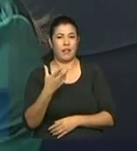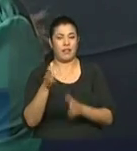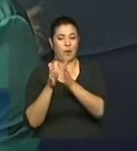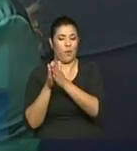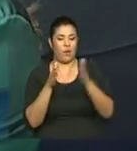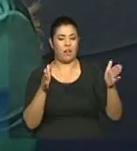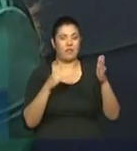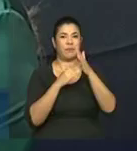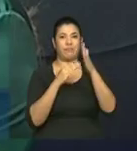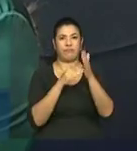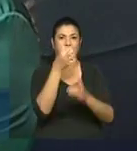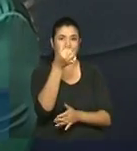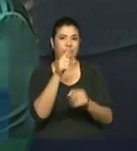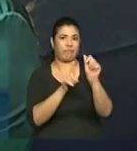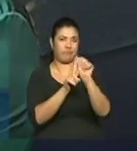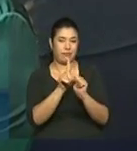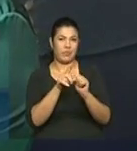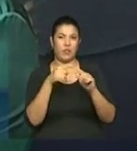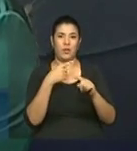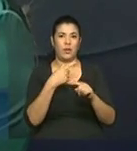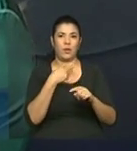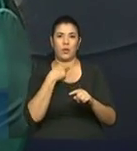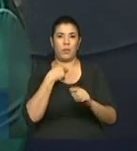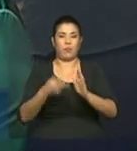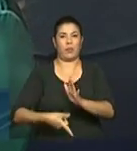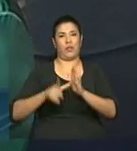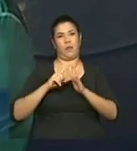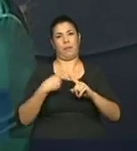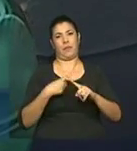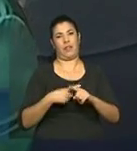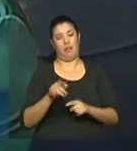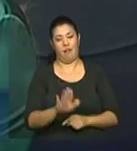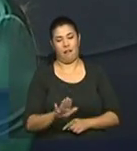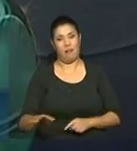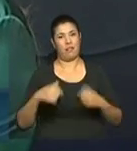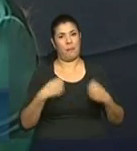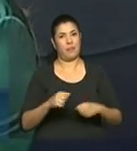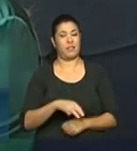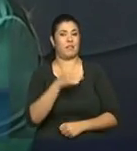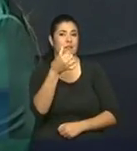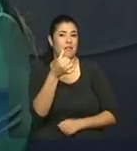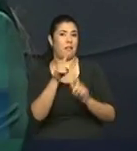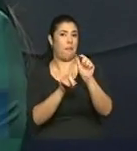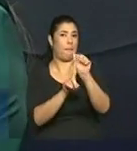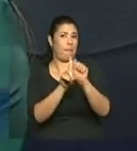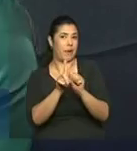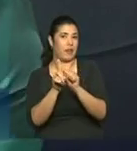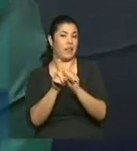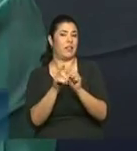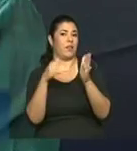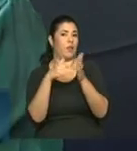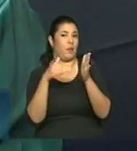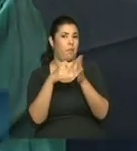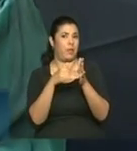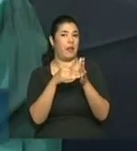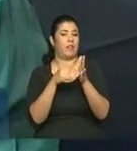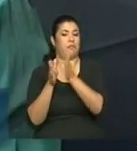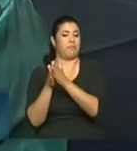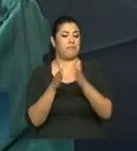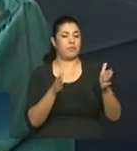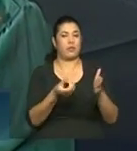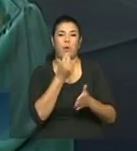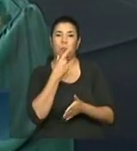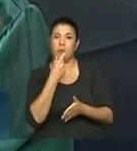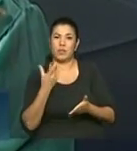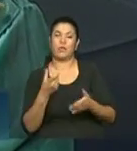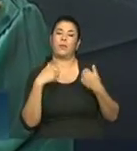antecipar, porque as crianças, do mínimo, elas precisam ter 6 meses de intervalo entre o tratamento e outro.